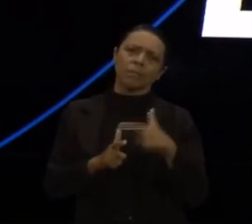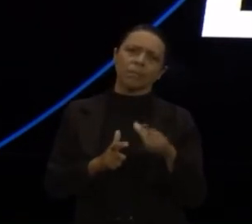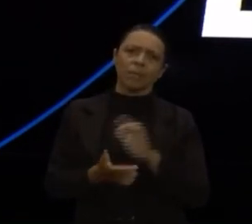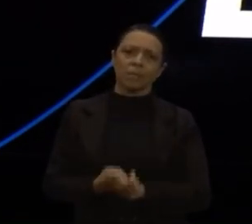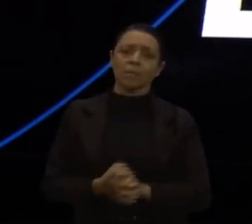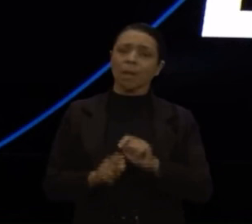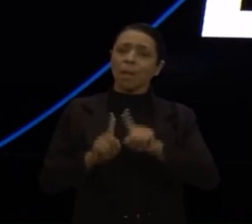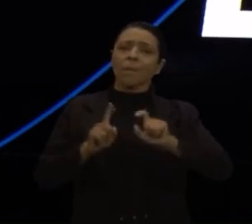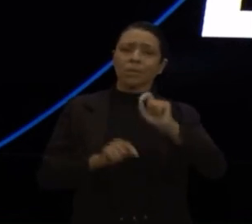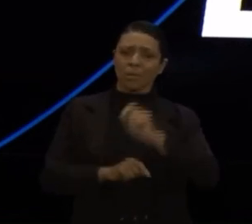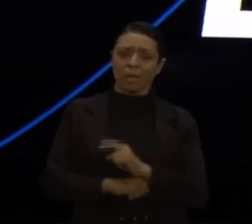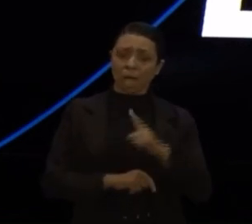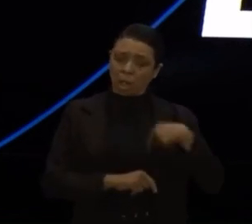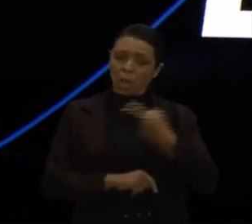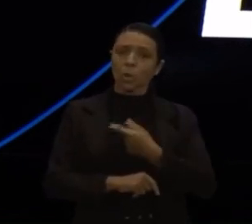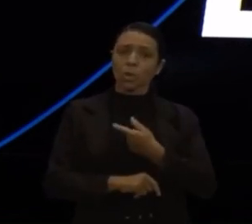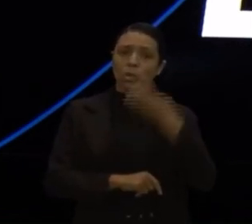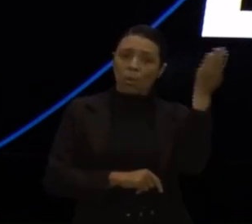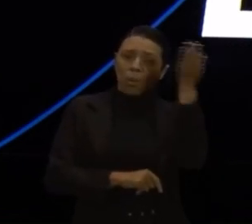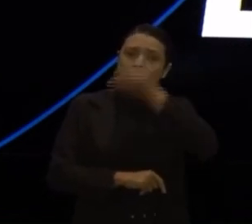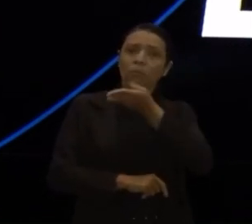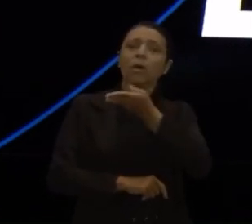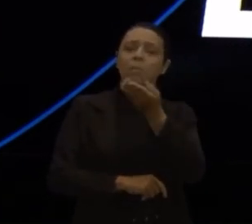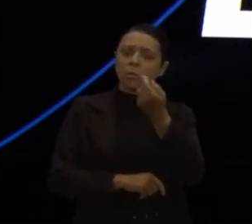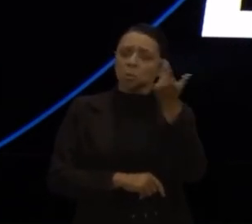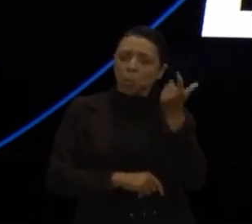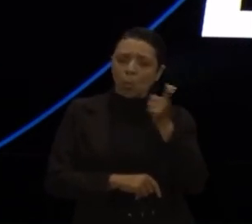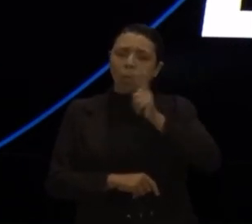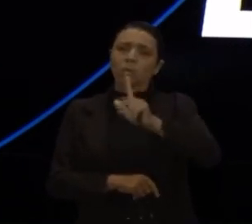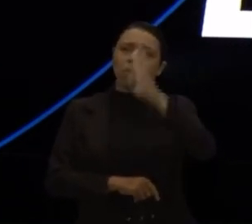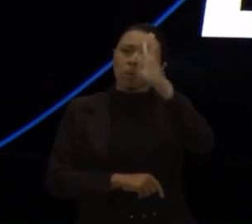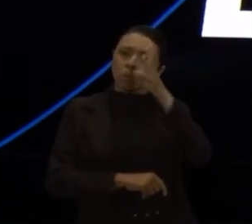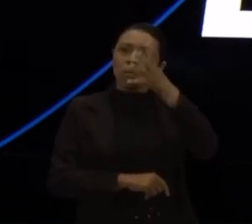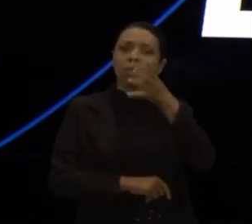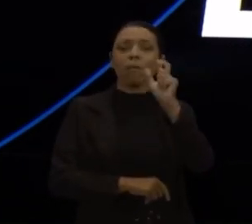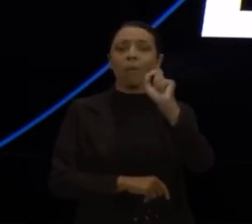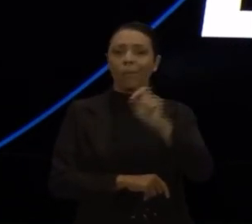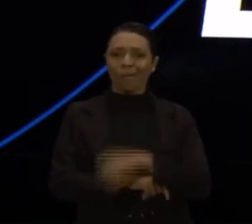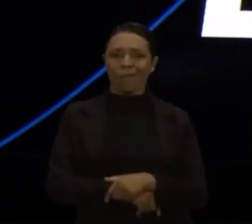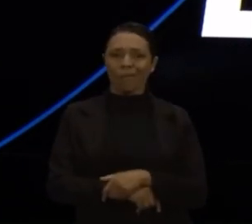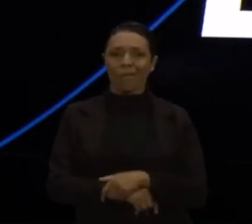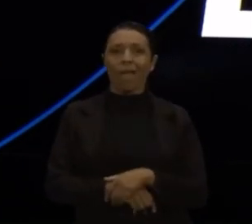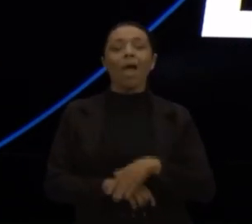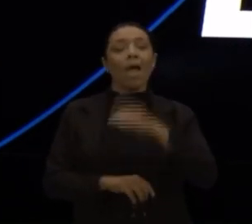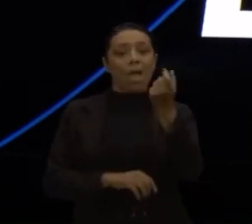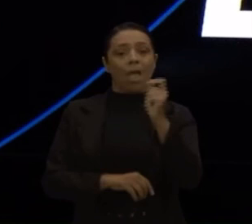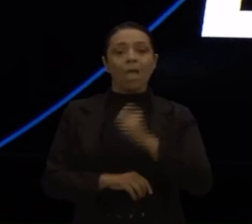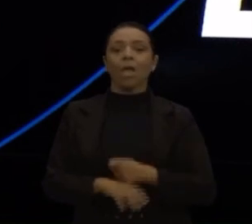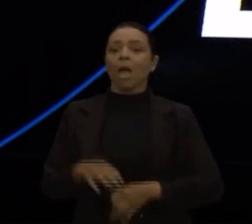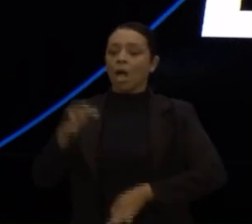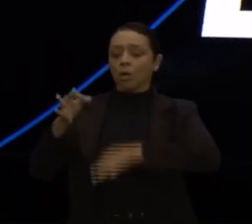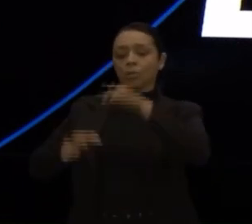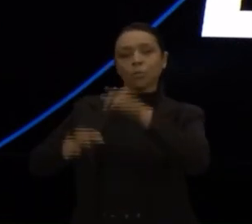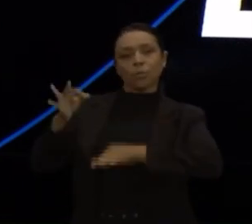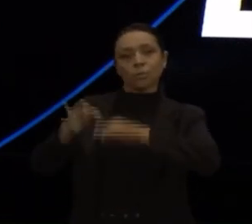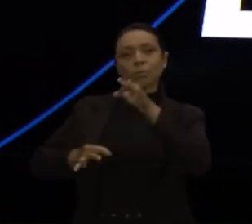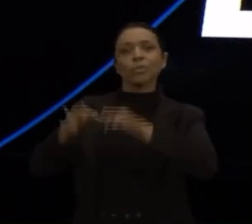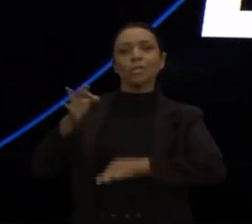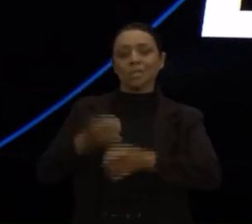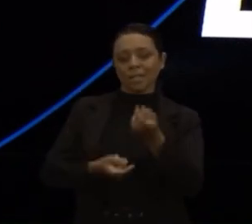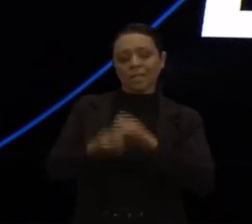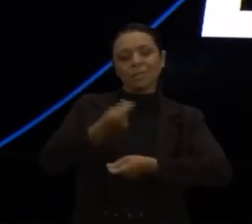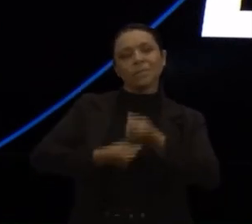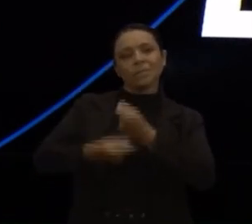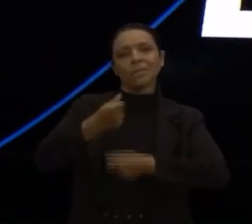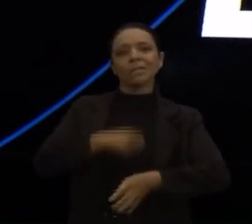conseguimos atravessar isso e atravessar com louvor É de fato o reconhecimento do Tribunal de Contas do Estado Tribunal de Contas do